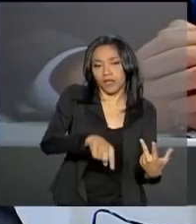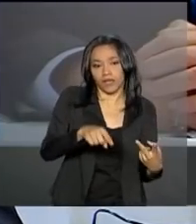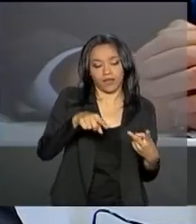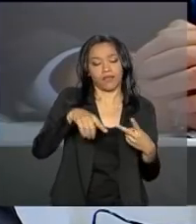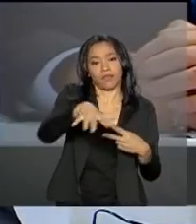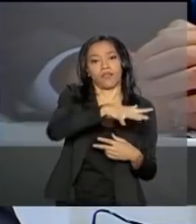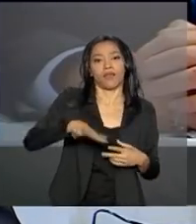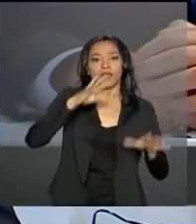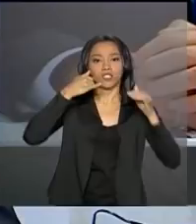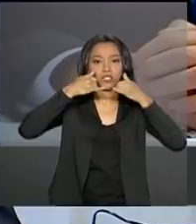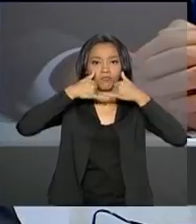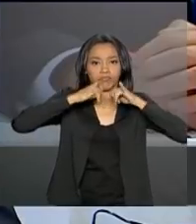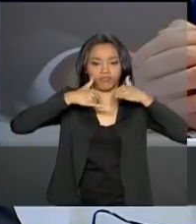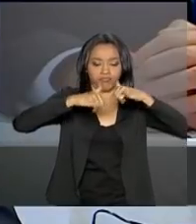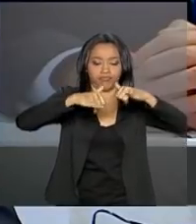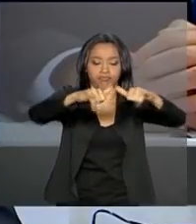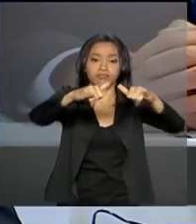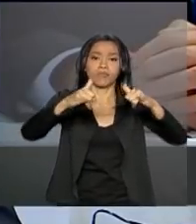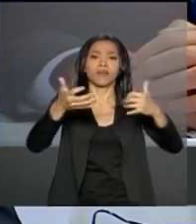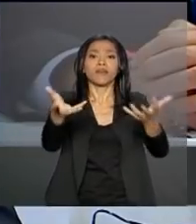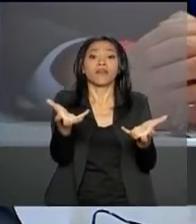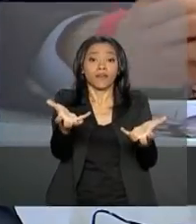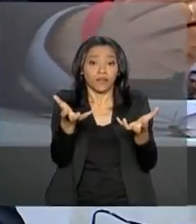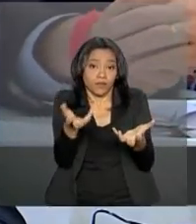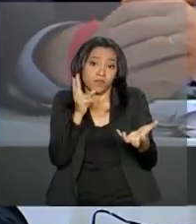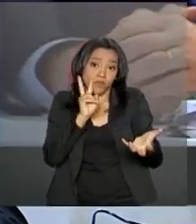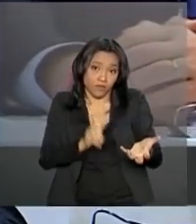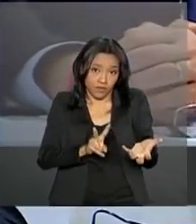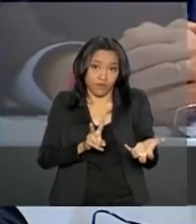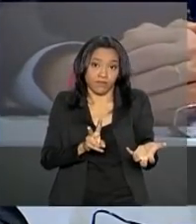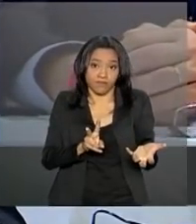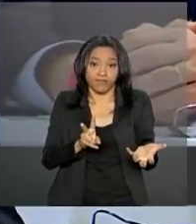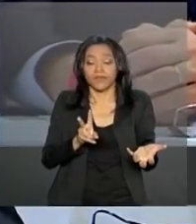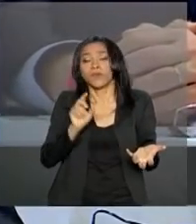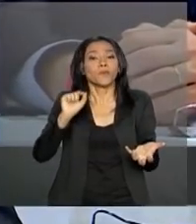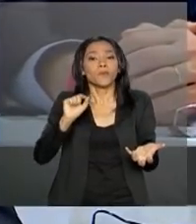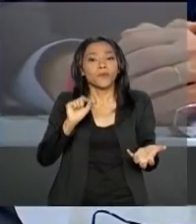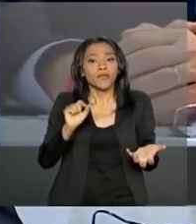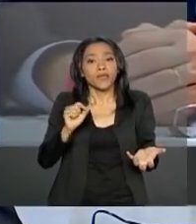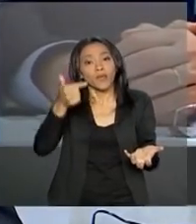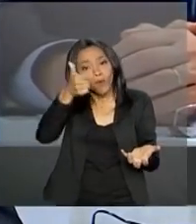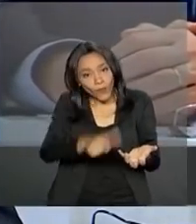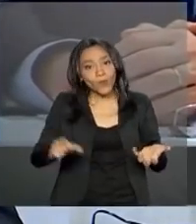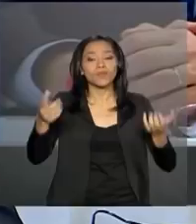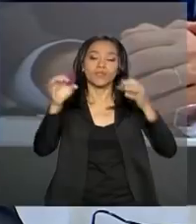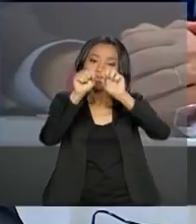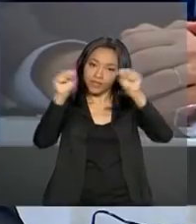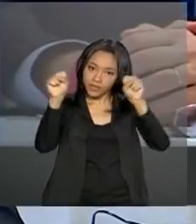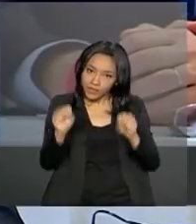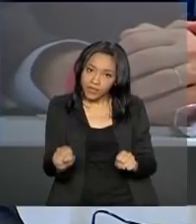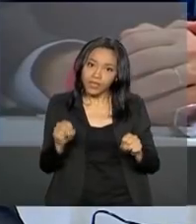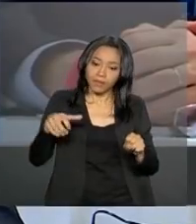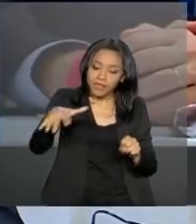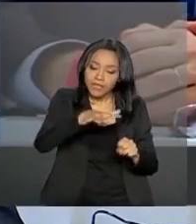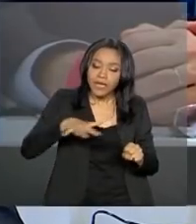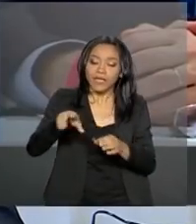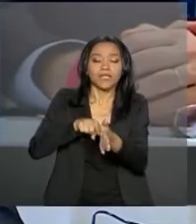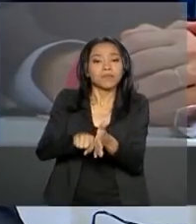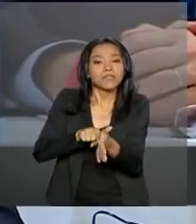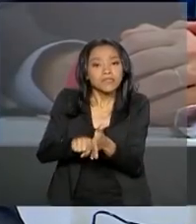de energia que queremos ver em pleno funcionamento é exatamente a plataforma de cooperação em pesquisa